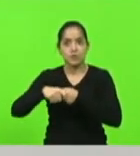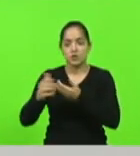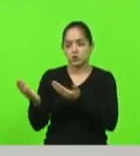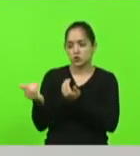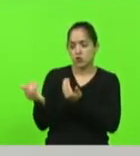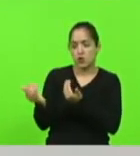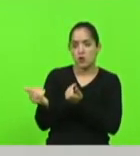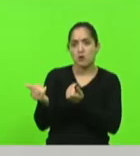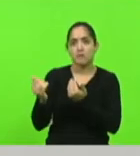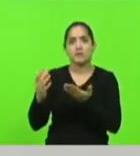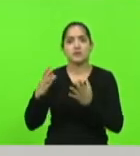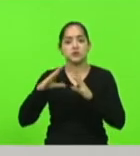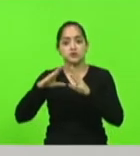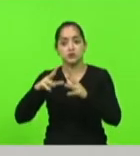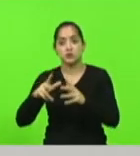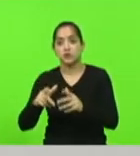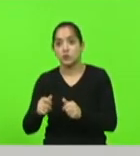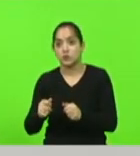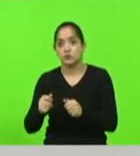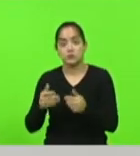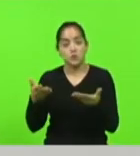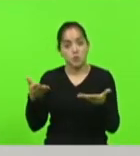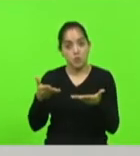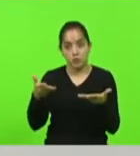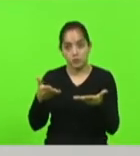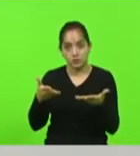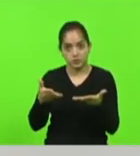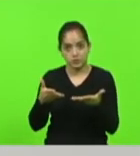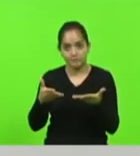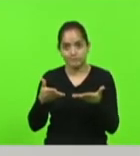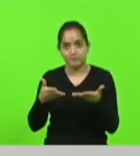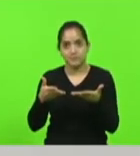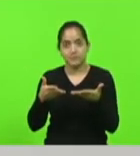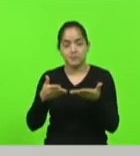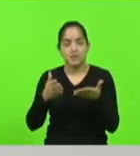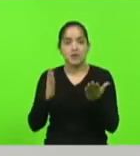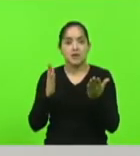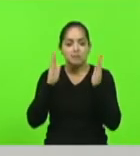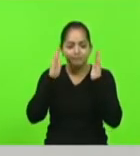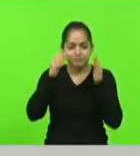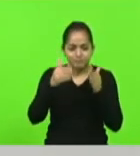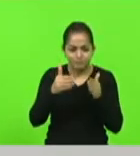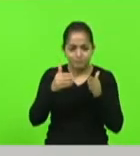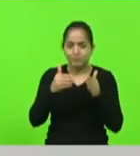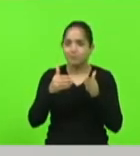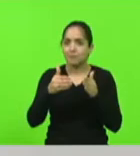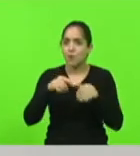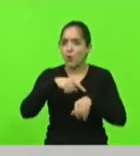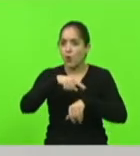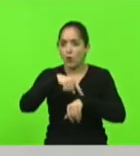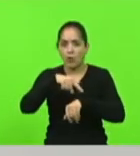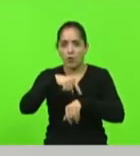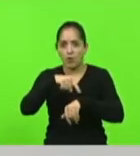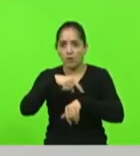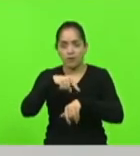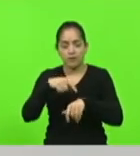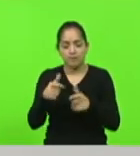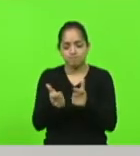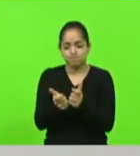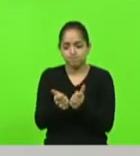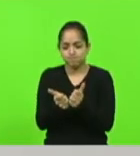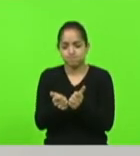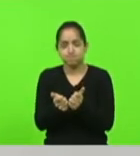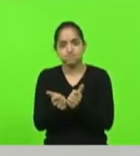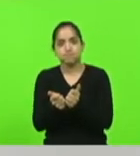adolescentes, estão hoje dedicando horas do dia aos jogos de computador. É um mercado promissor,